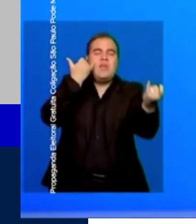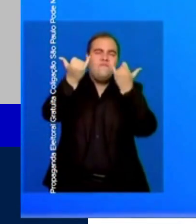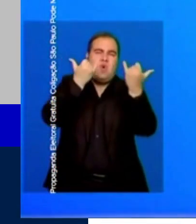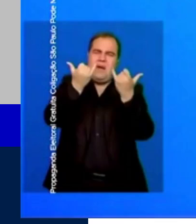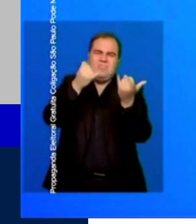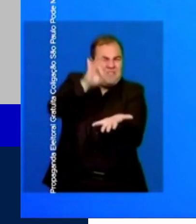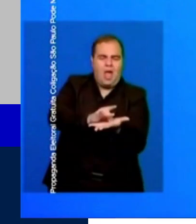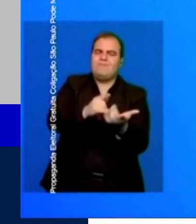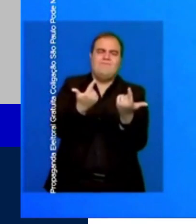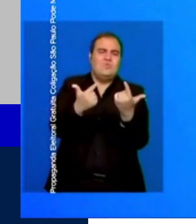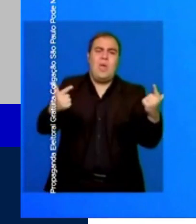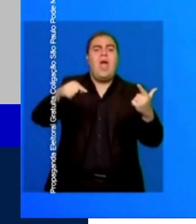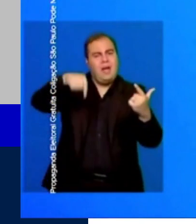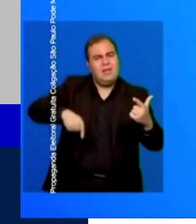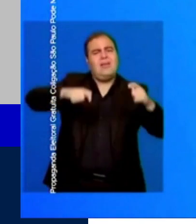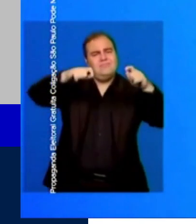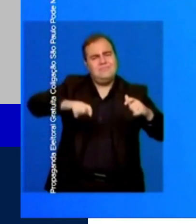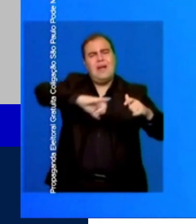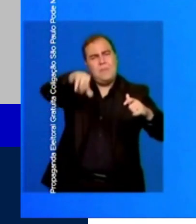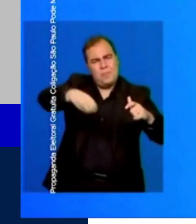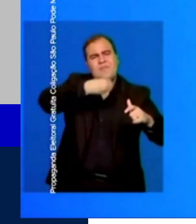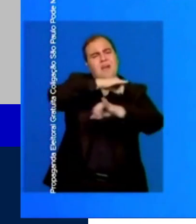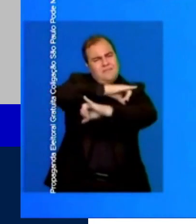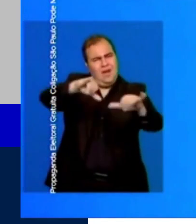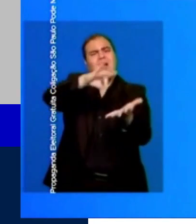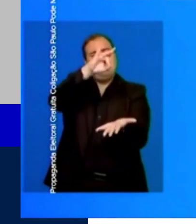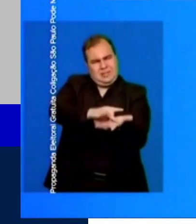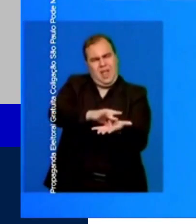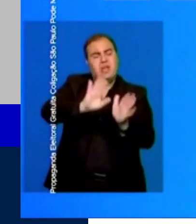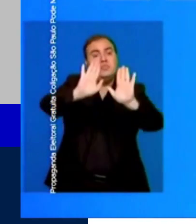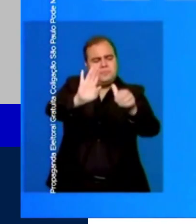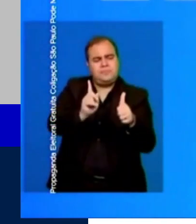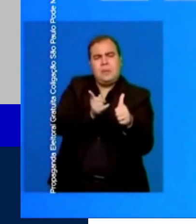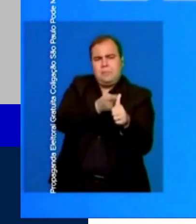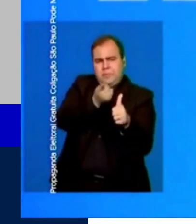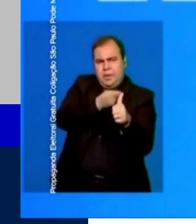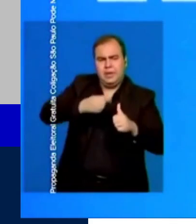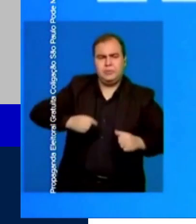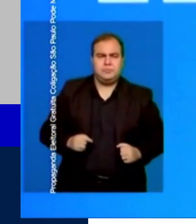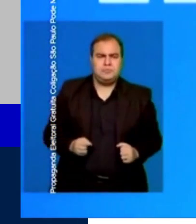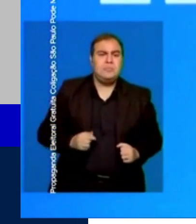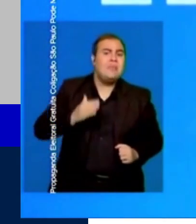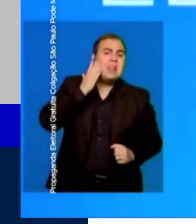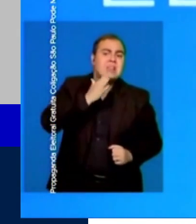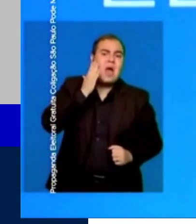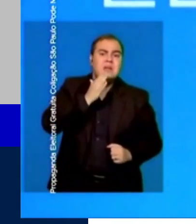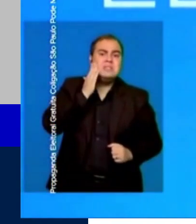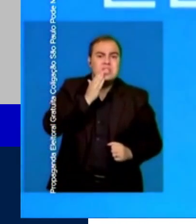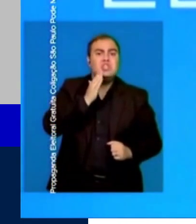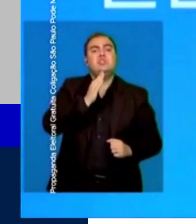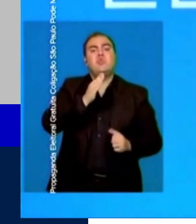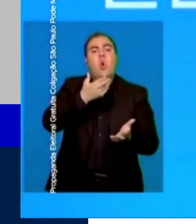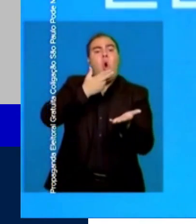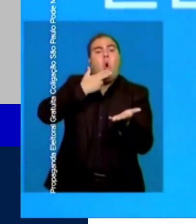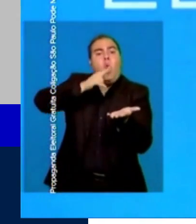eu preciso aproveitar esse espaço para restabelecer a verdade. A primeira delas, o Tarcísio vai aumentar a